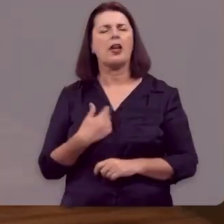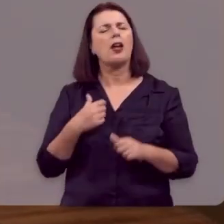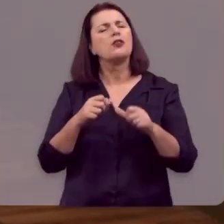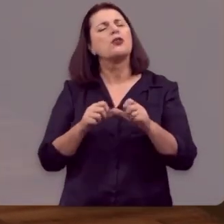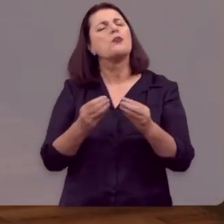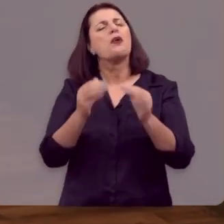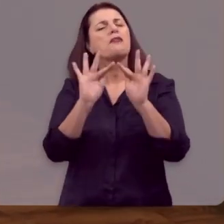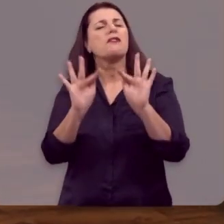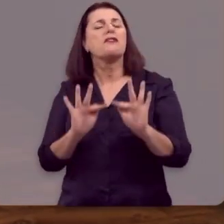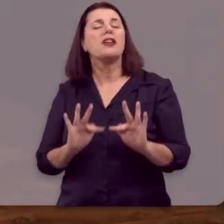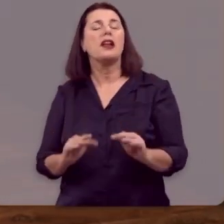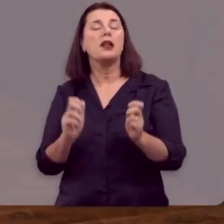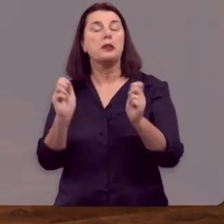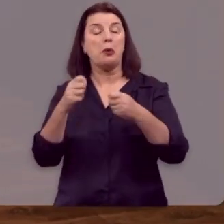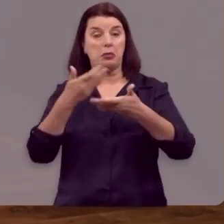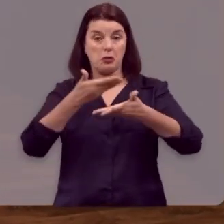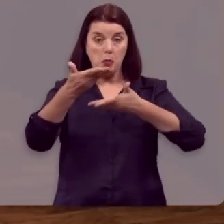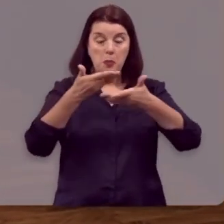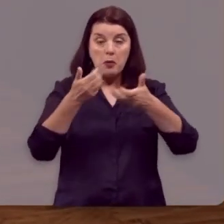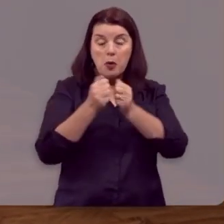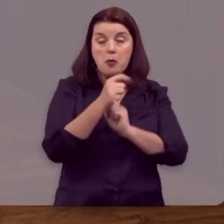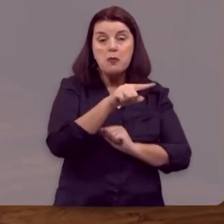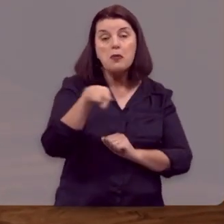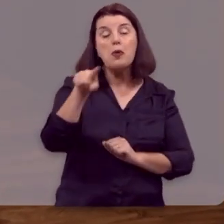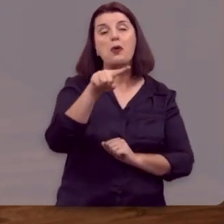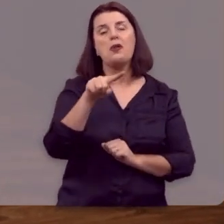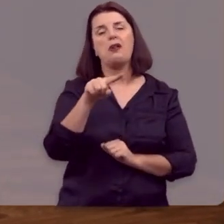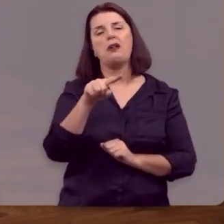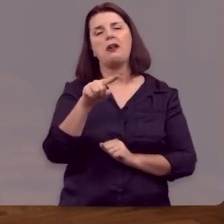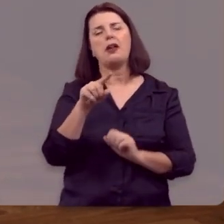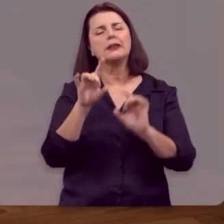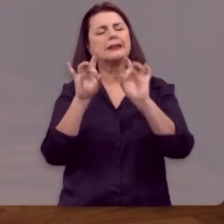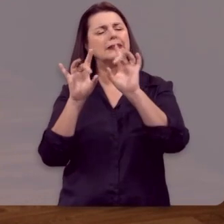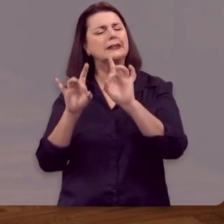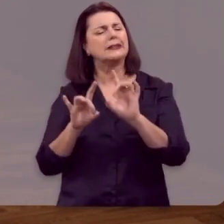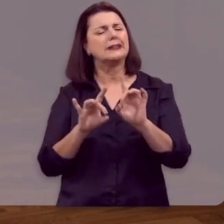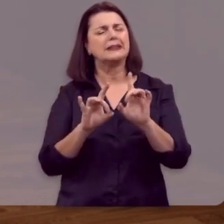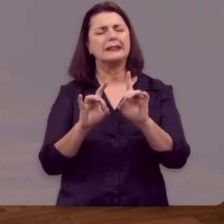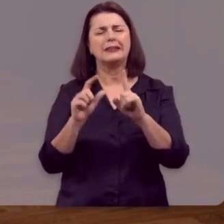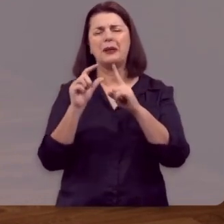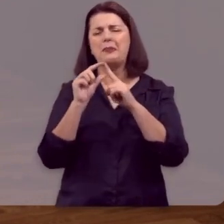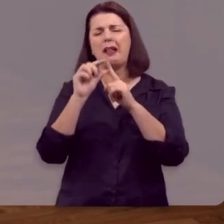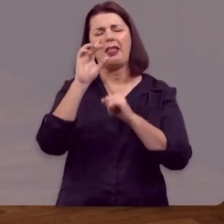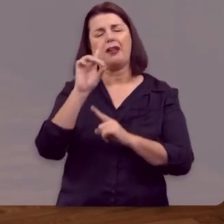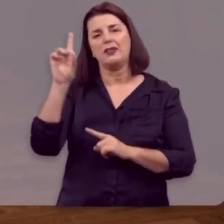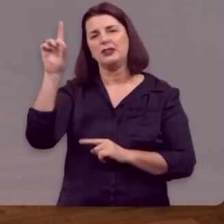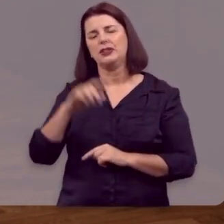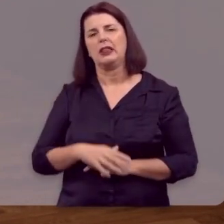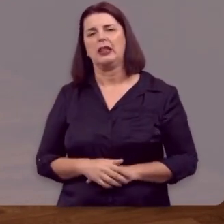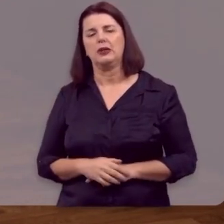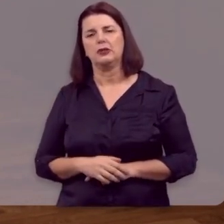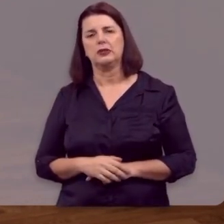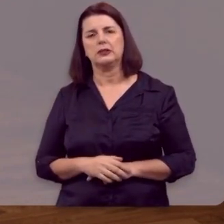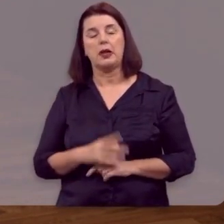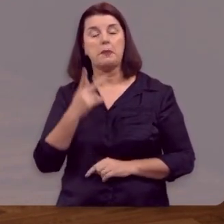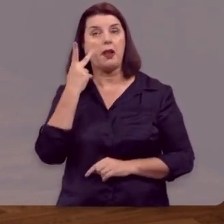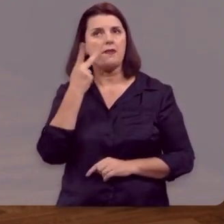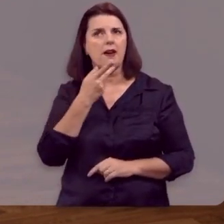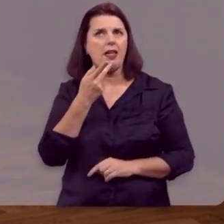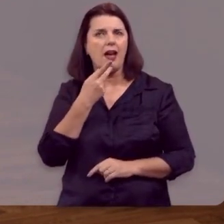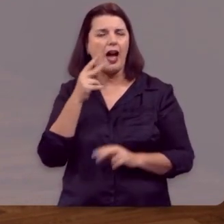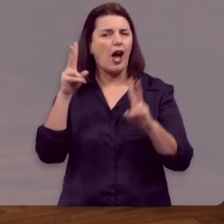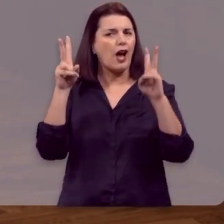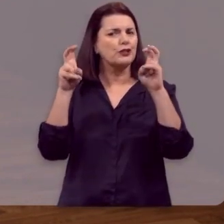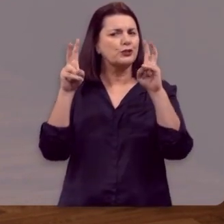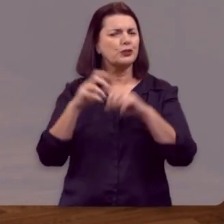Eu estou muito feliz de poder compartilhar com você a preciosíssima Palavra de Deus para tratar de um